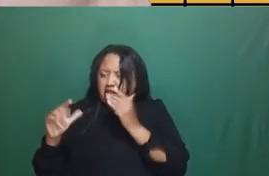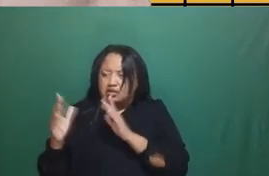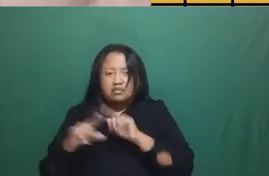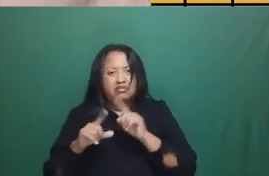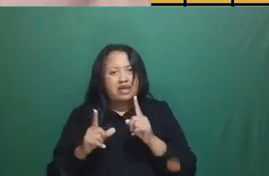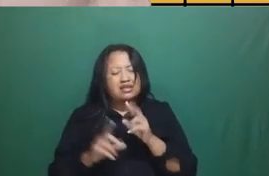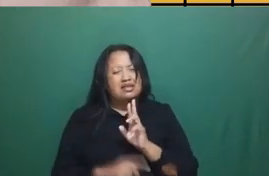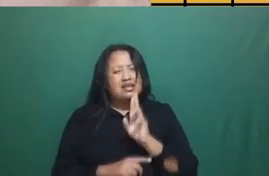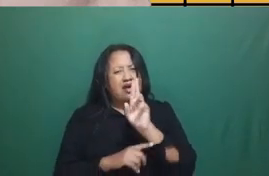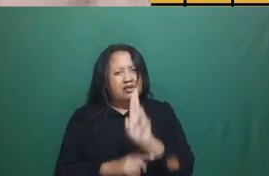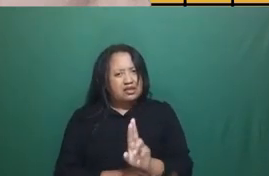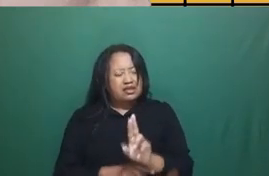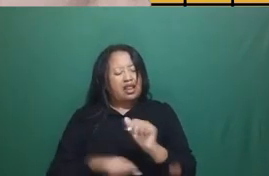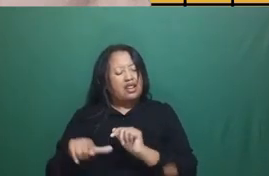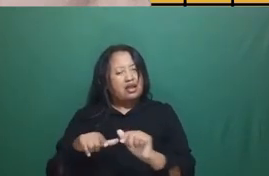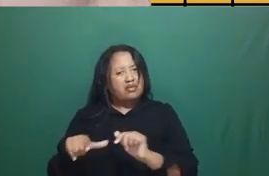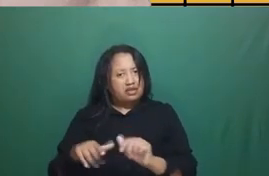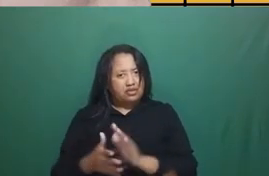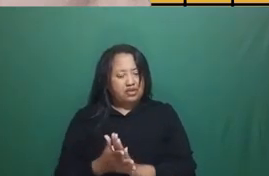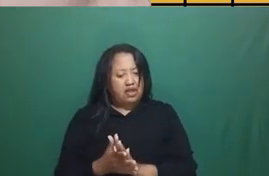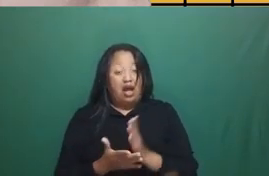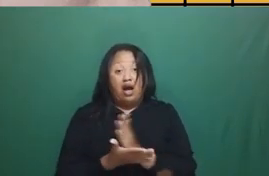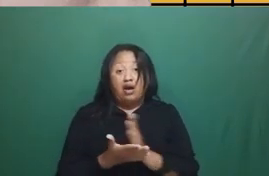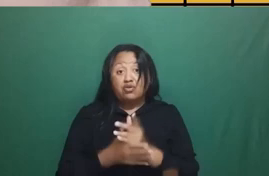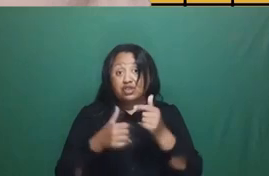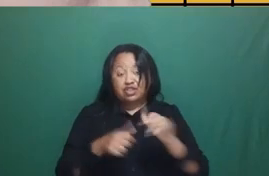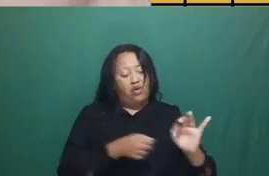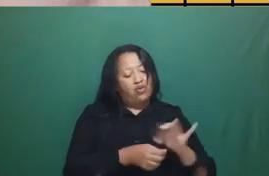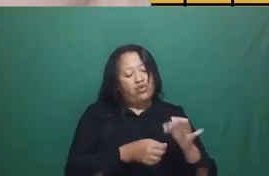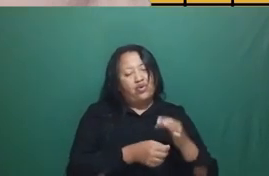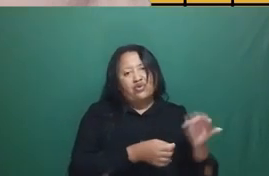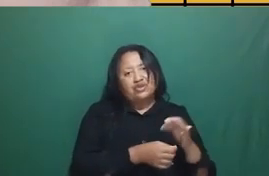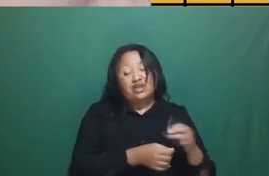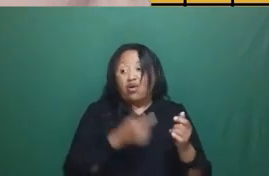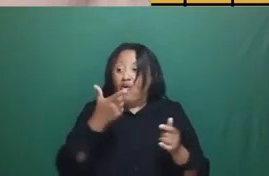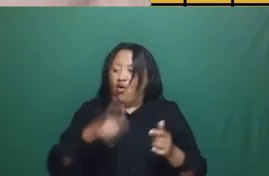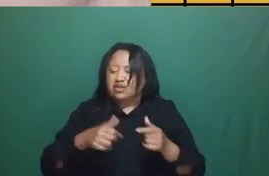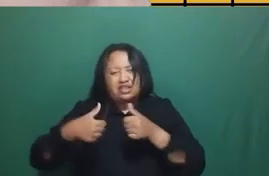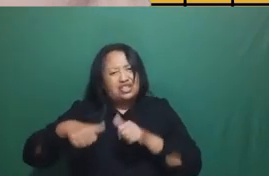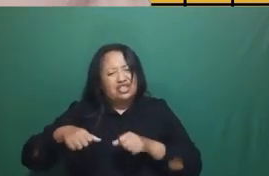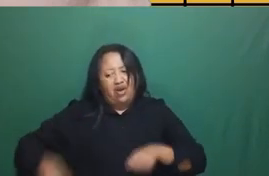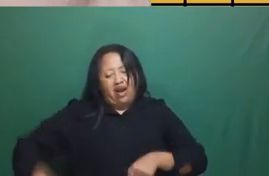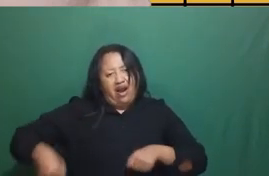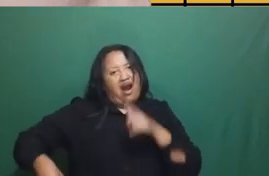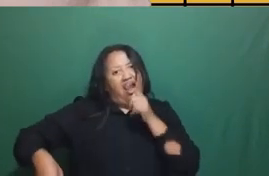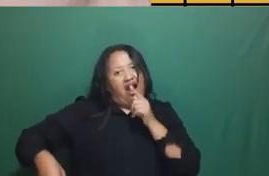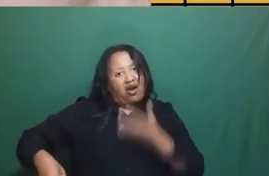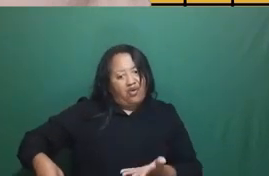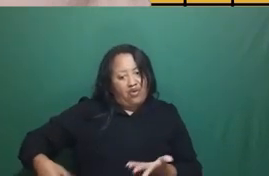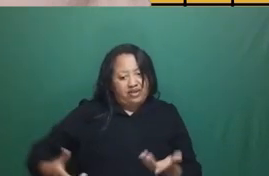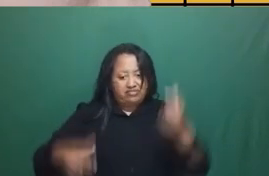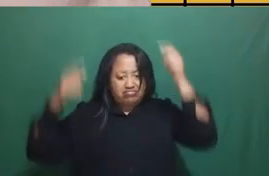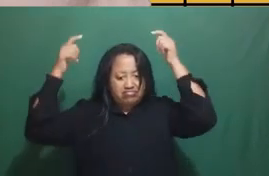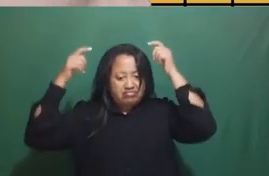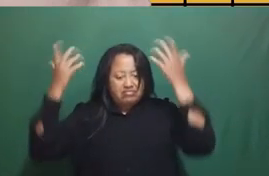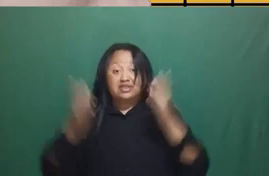que representam trabalhadores né então uns estão costurando outros estão carregando água não é e todo aquele